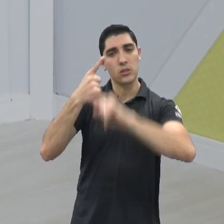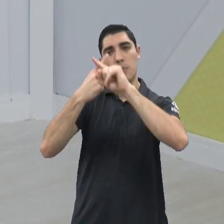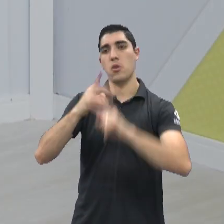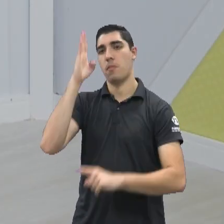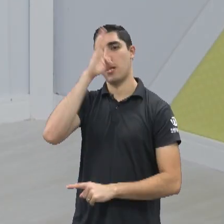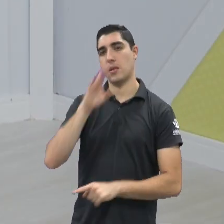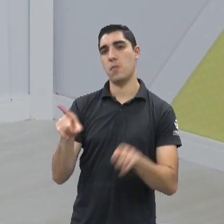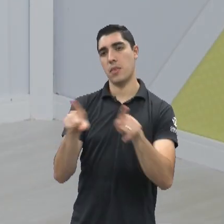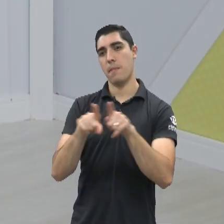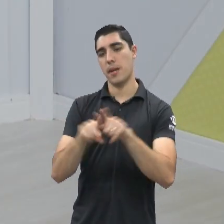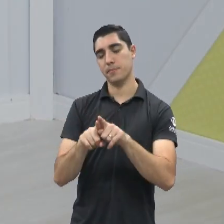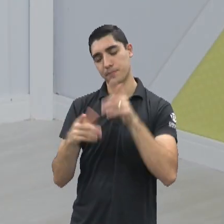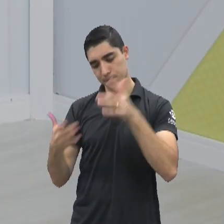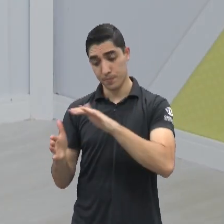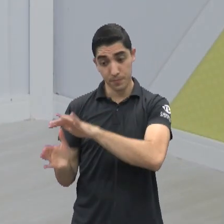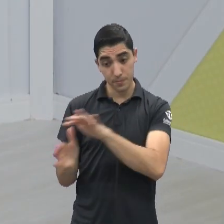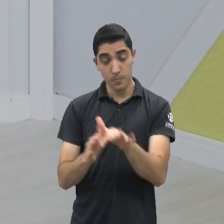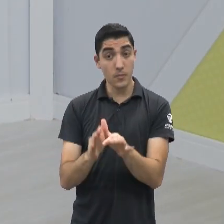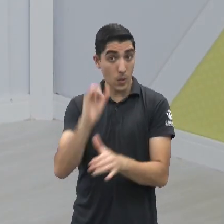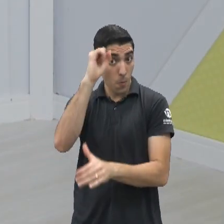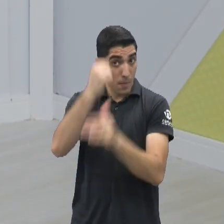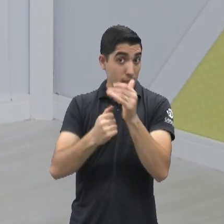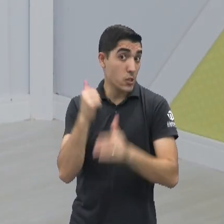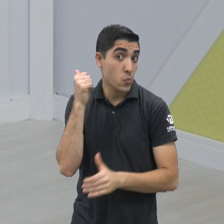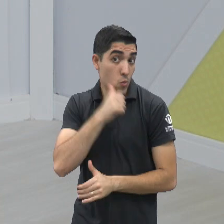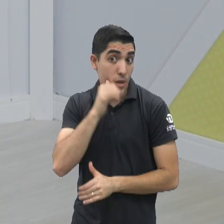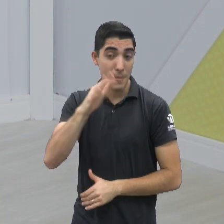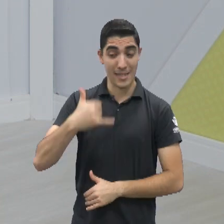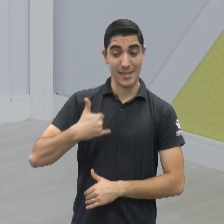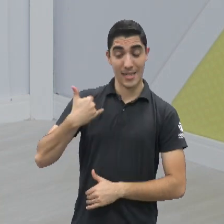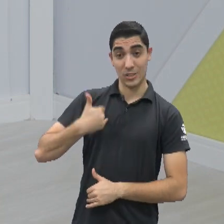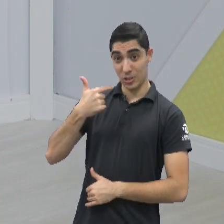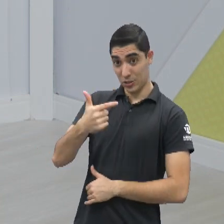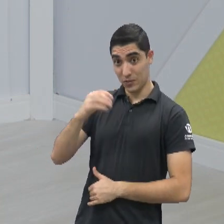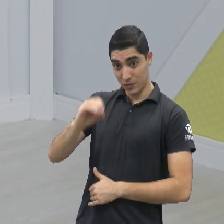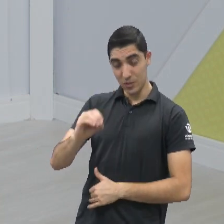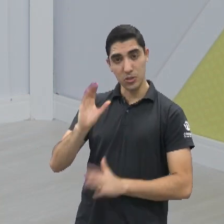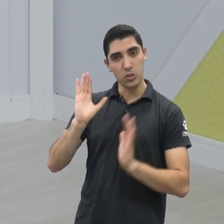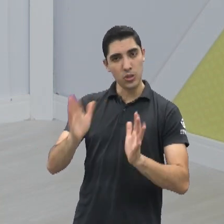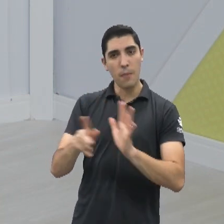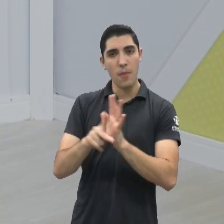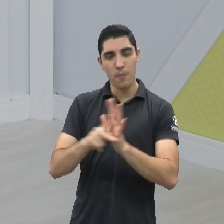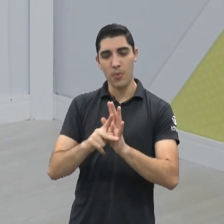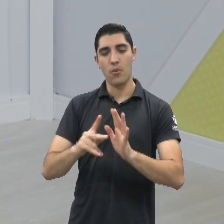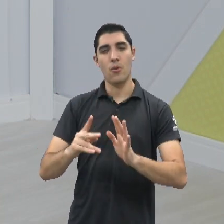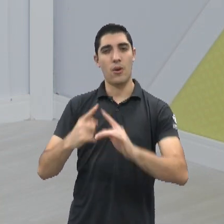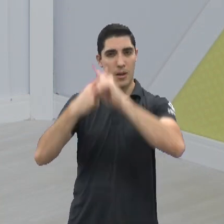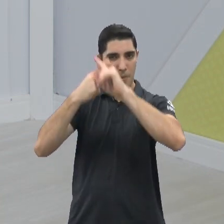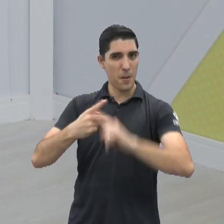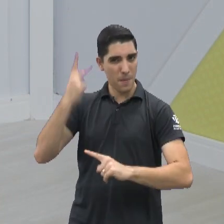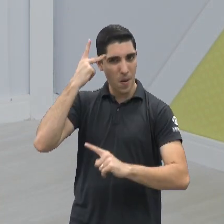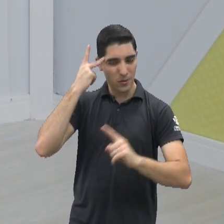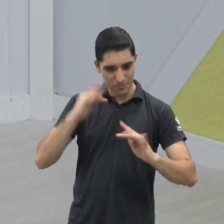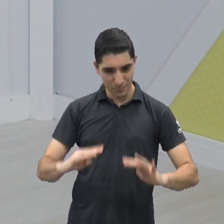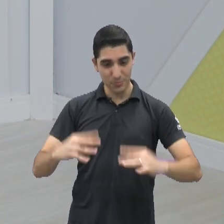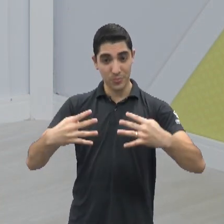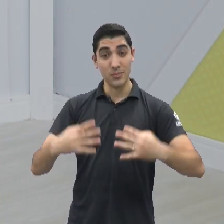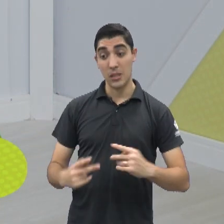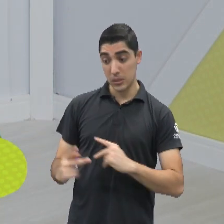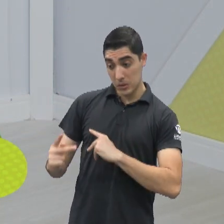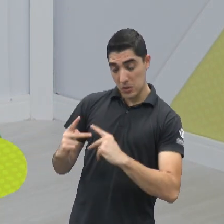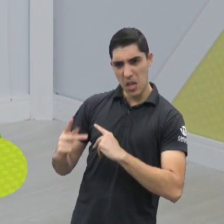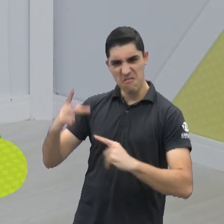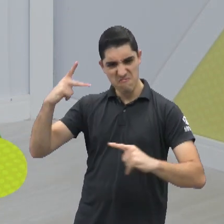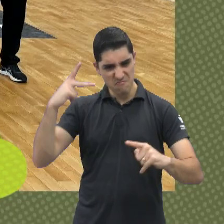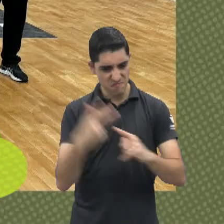Ainda falando sobre basquete feminino, mas do Sub-20, pelas quartas de final do Campeonato Paulista da categoria, o São José atropelou o